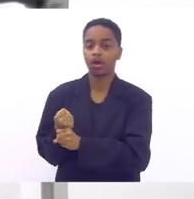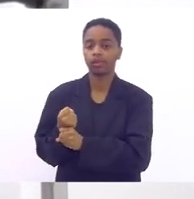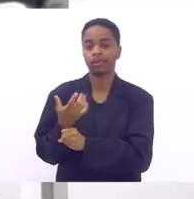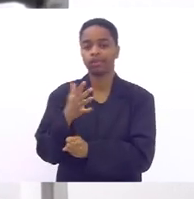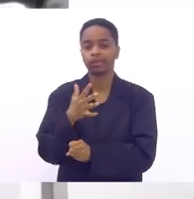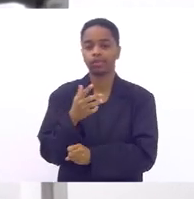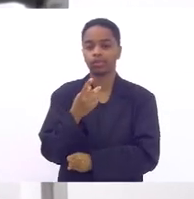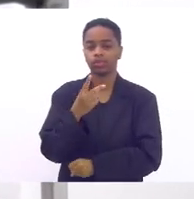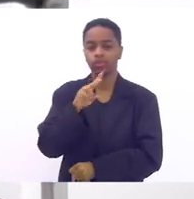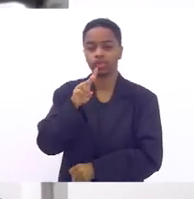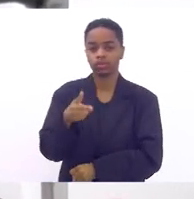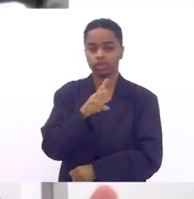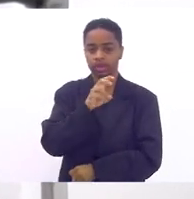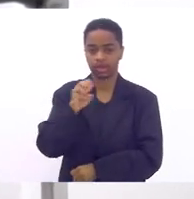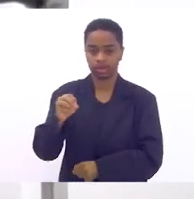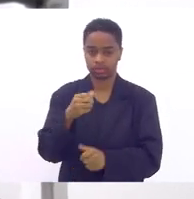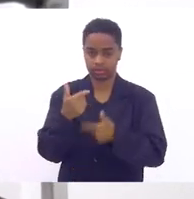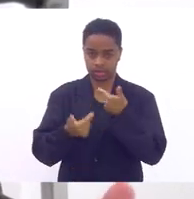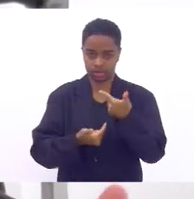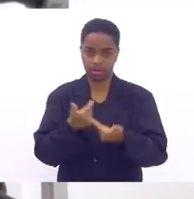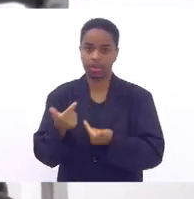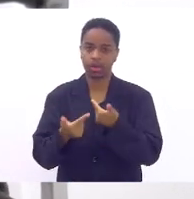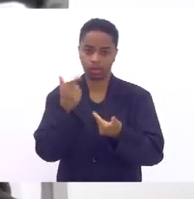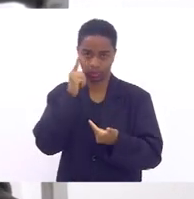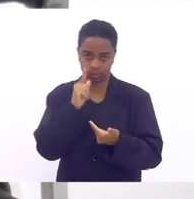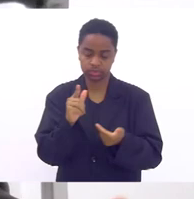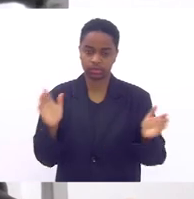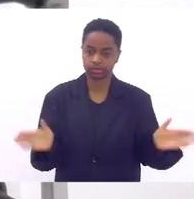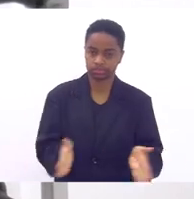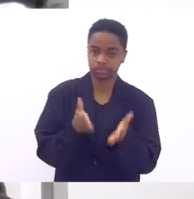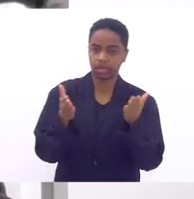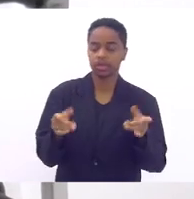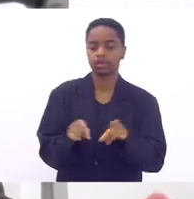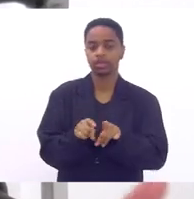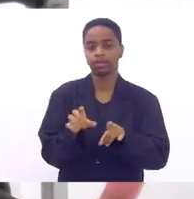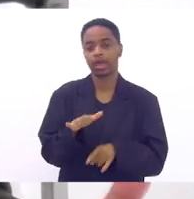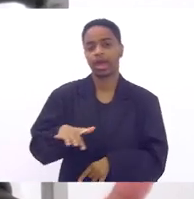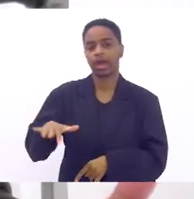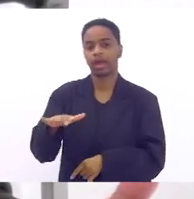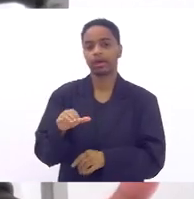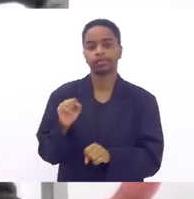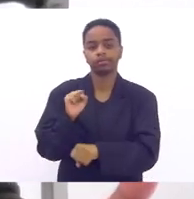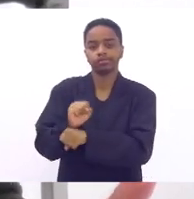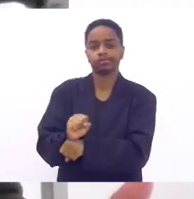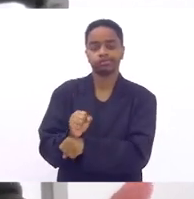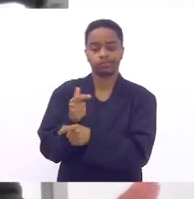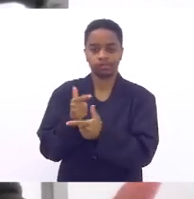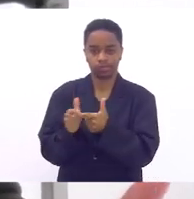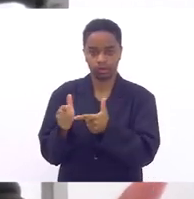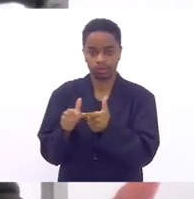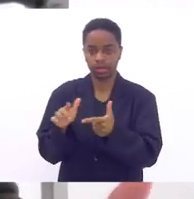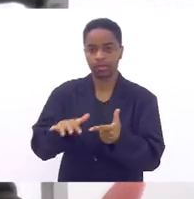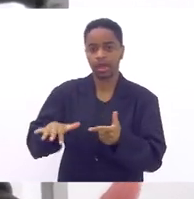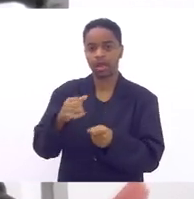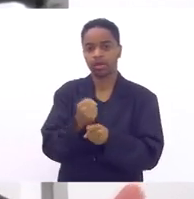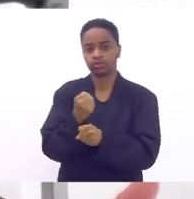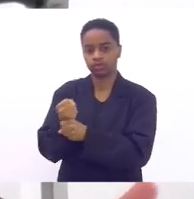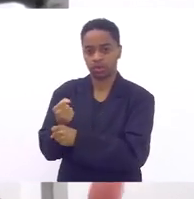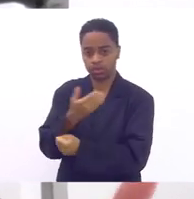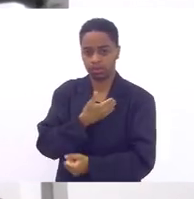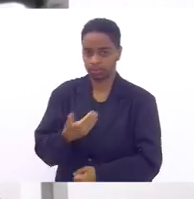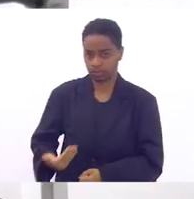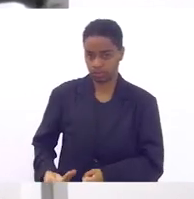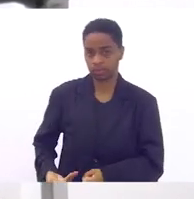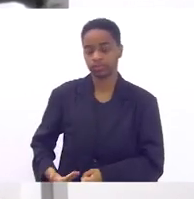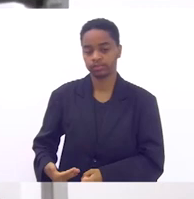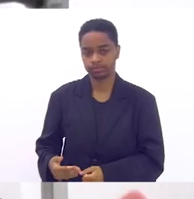2.500 empregos vamos reativar um setor que tava com problemas aqui no Rio de Janeiro também que é o setor de obras públicas e obras